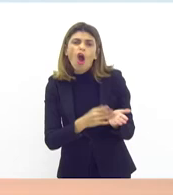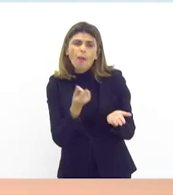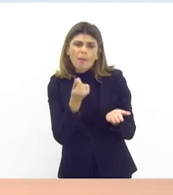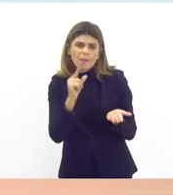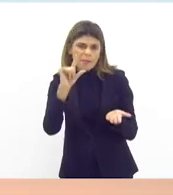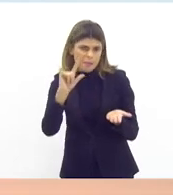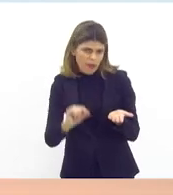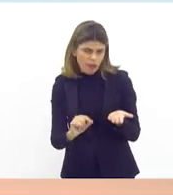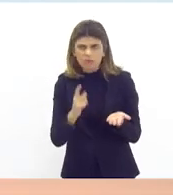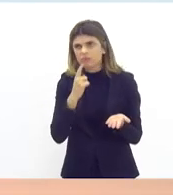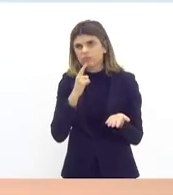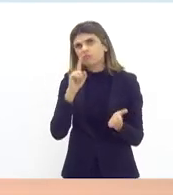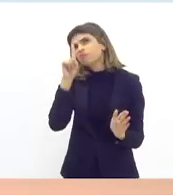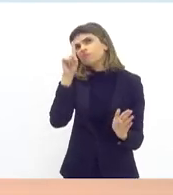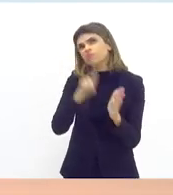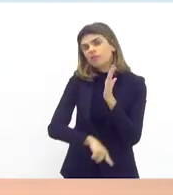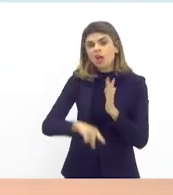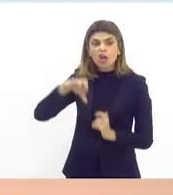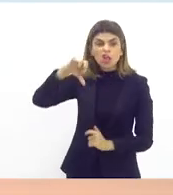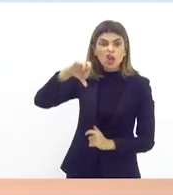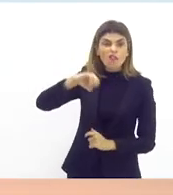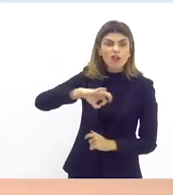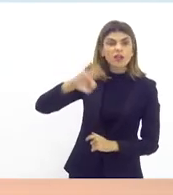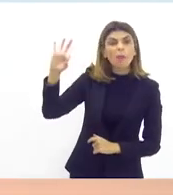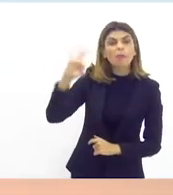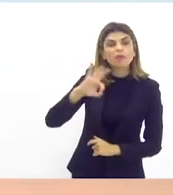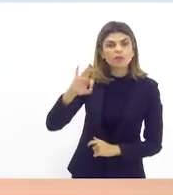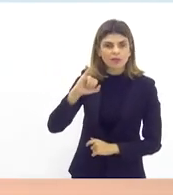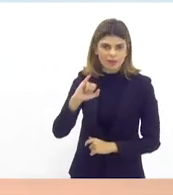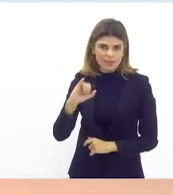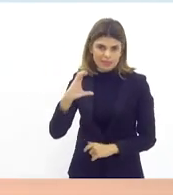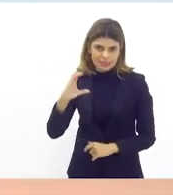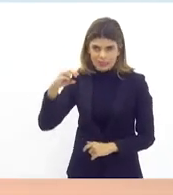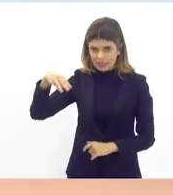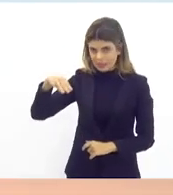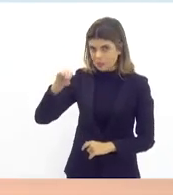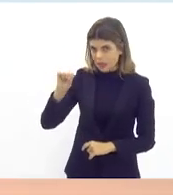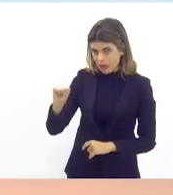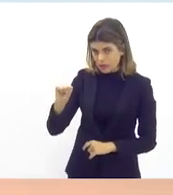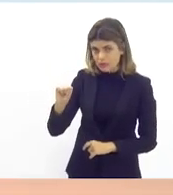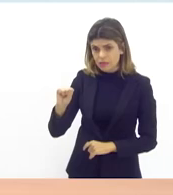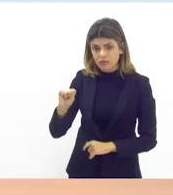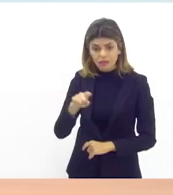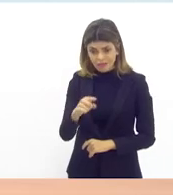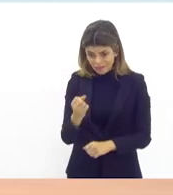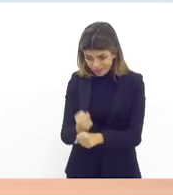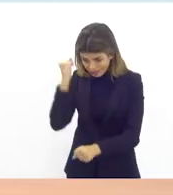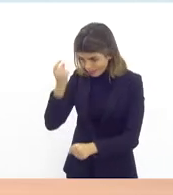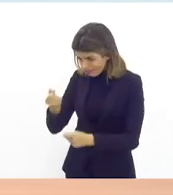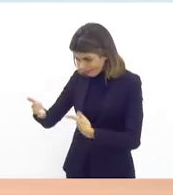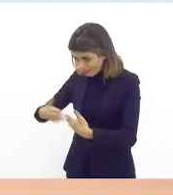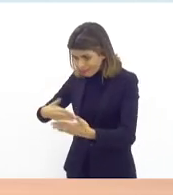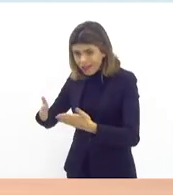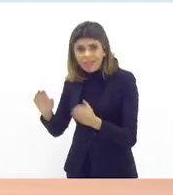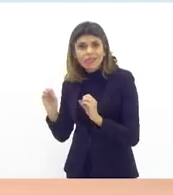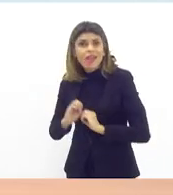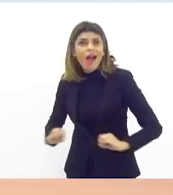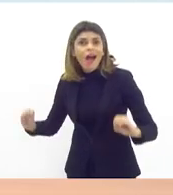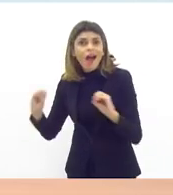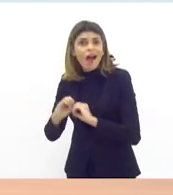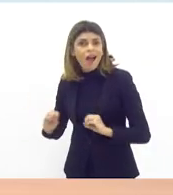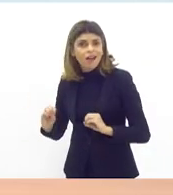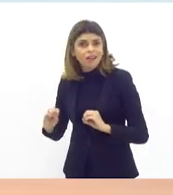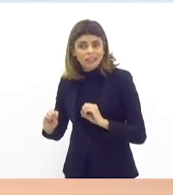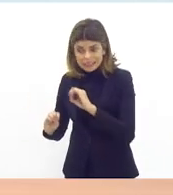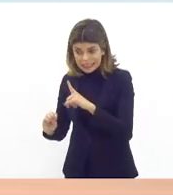dá uma redução de 90% do ICMS devido para essa empresa no Estado. Ele não ia arrecadar nada se essa empresa estivesse no